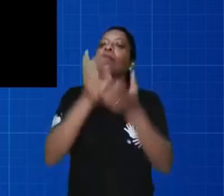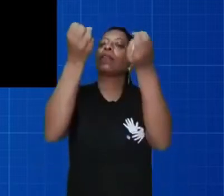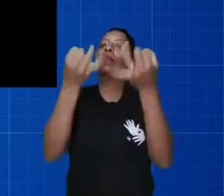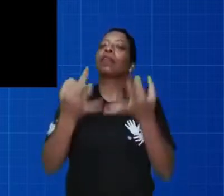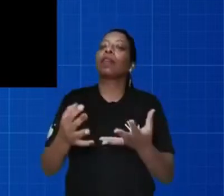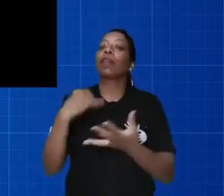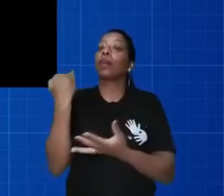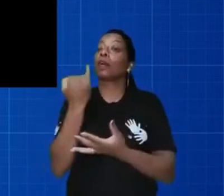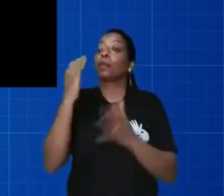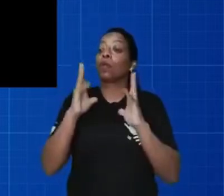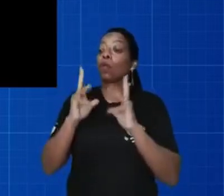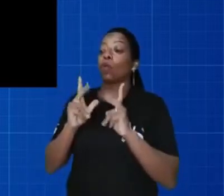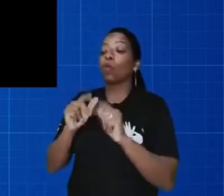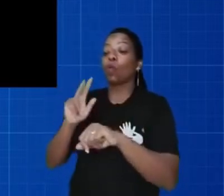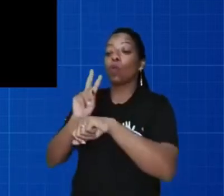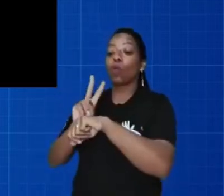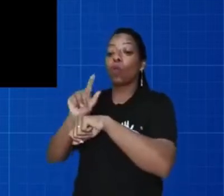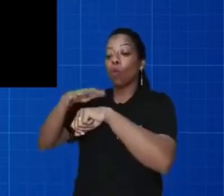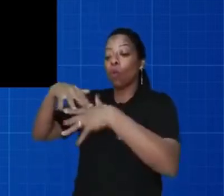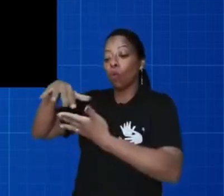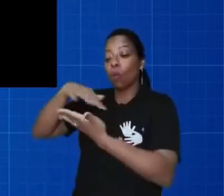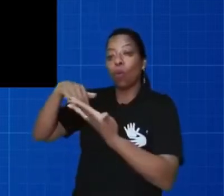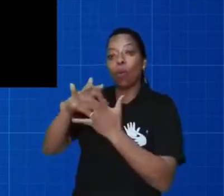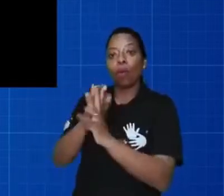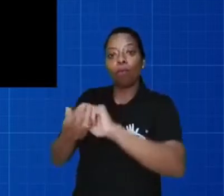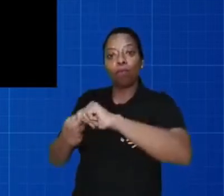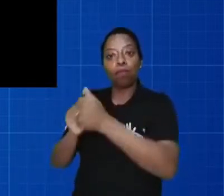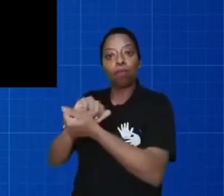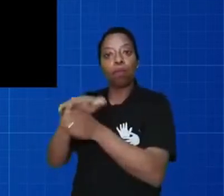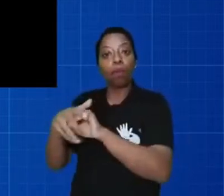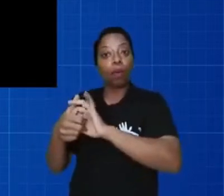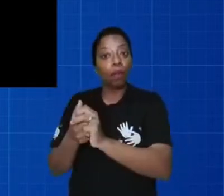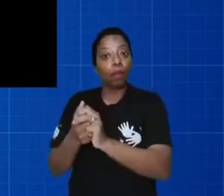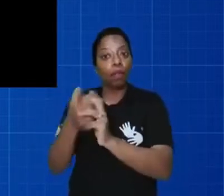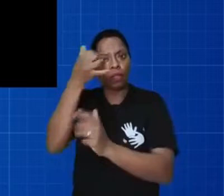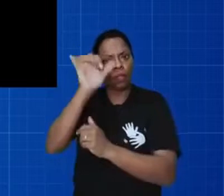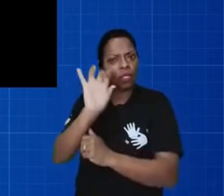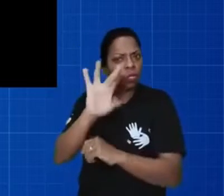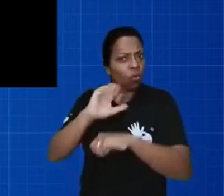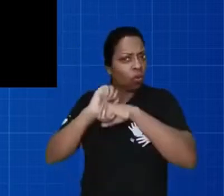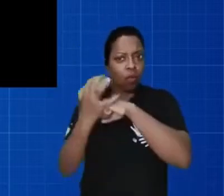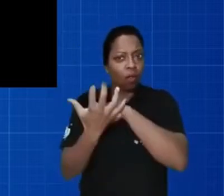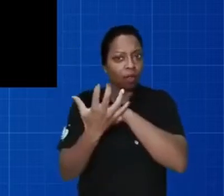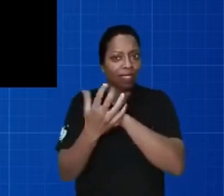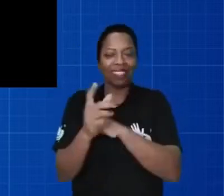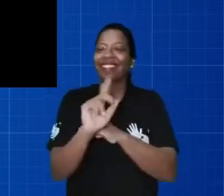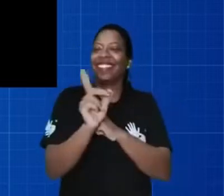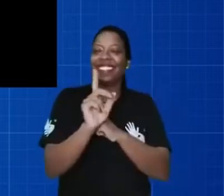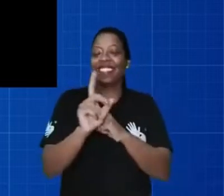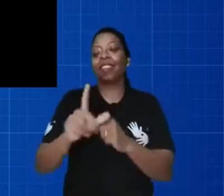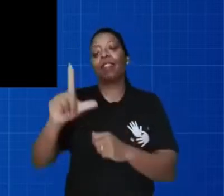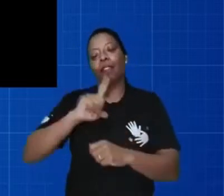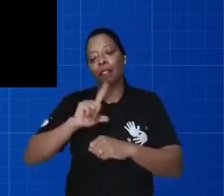Que é um fator bem importante não só para a Covid, né, mas como inúmeras outras doenças, né? Então, ela controla muito bem e